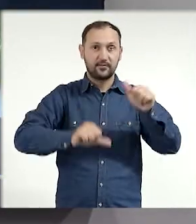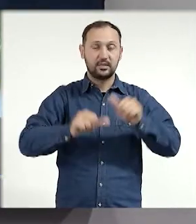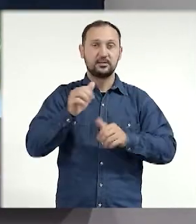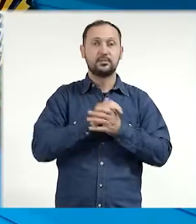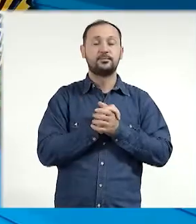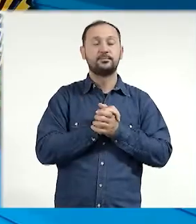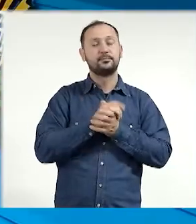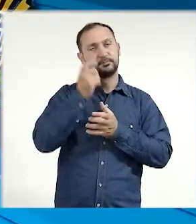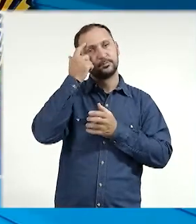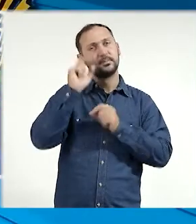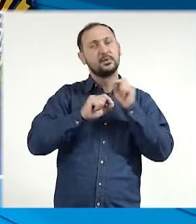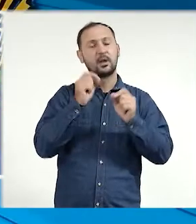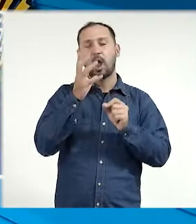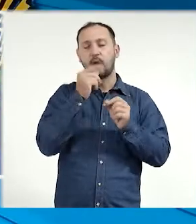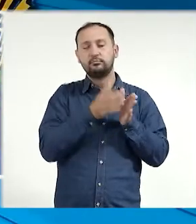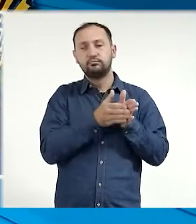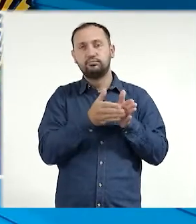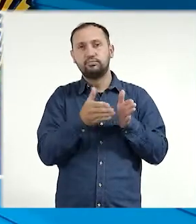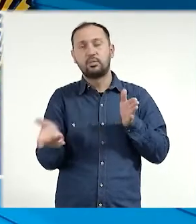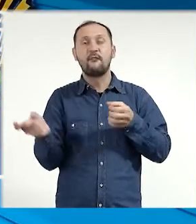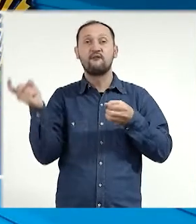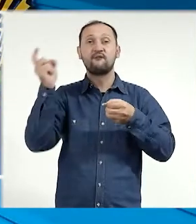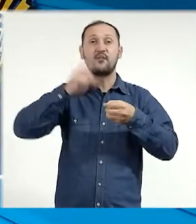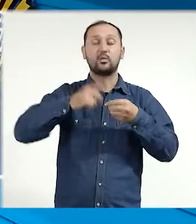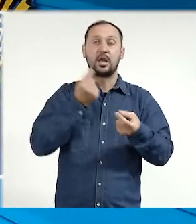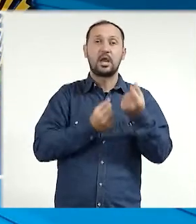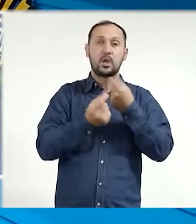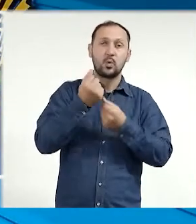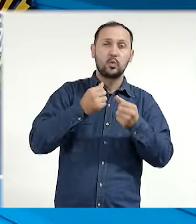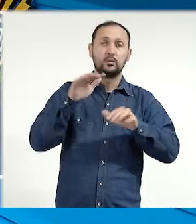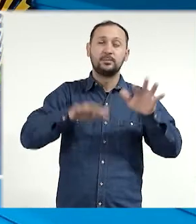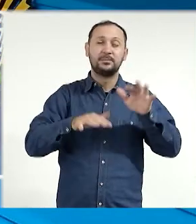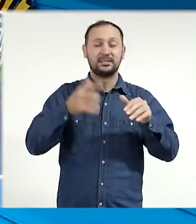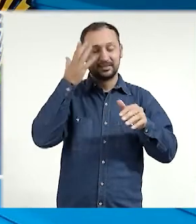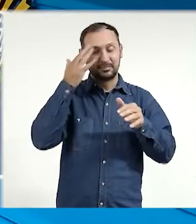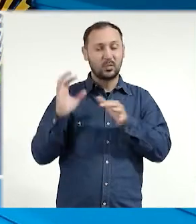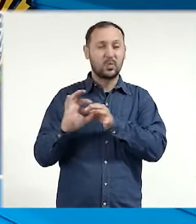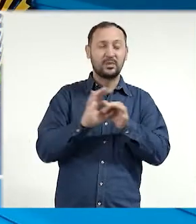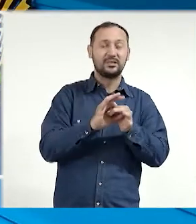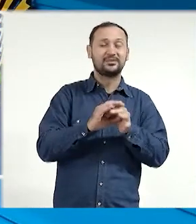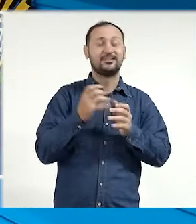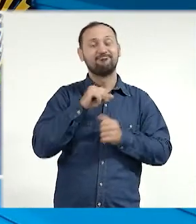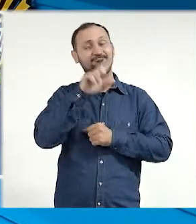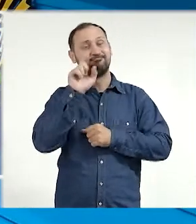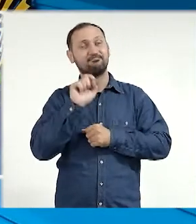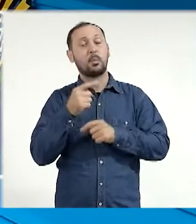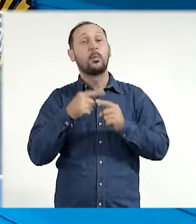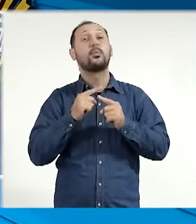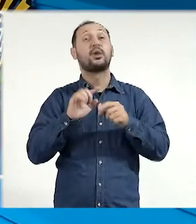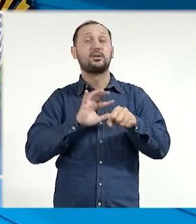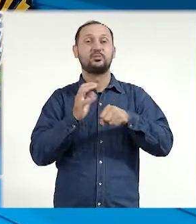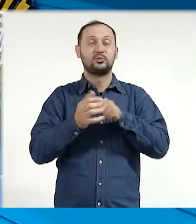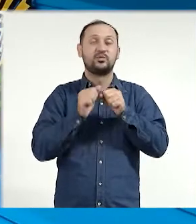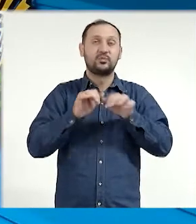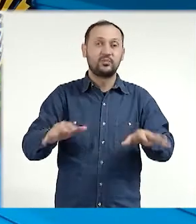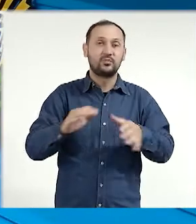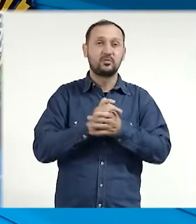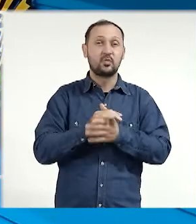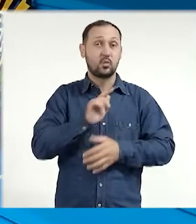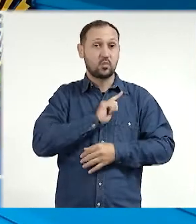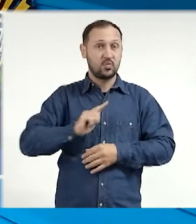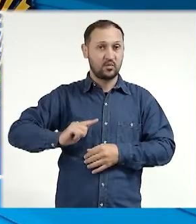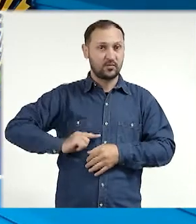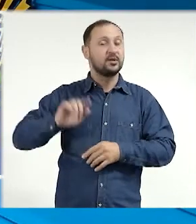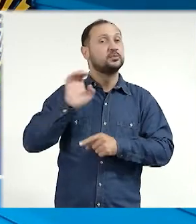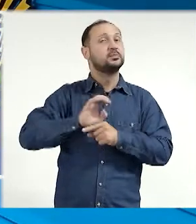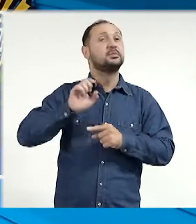Leis. Considerando a lenta e gradual retomada da economia em um cenário incerto provocado pela pandemia do novo coronavírus, o